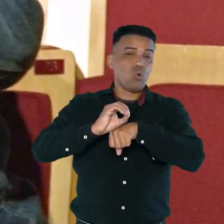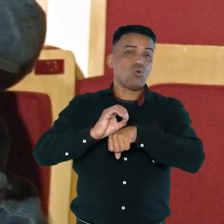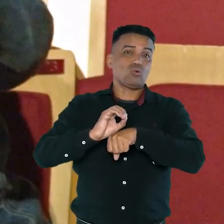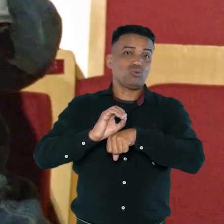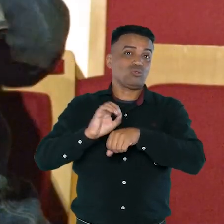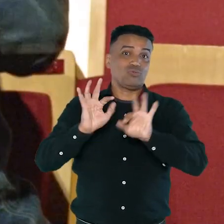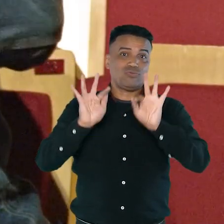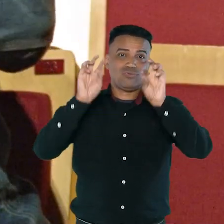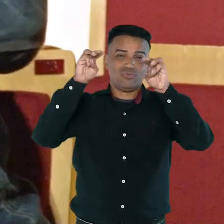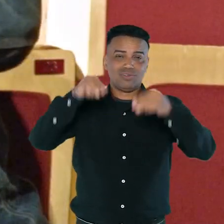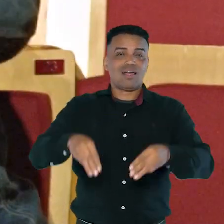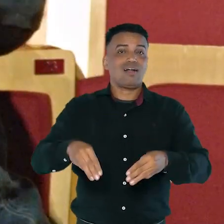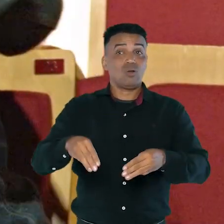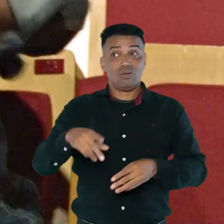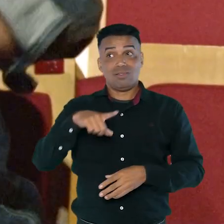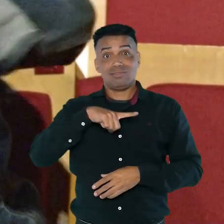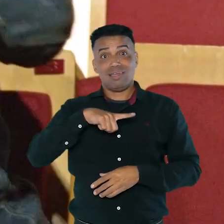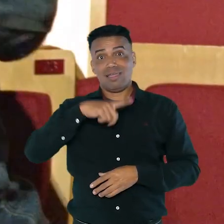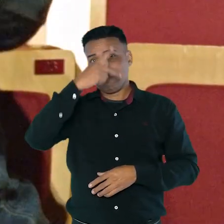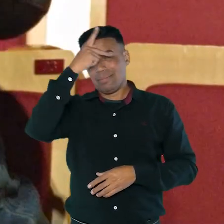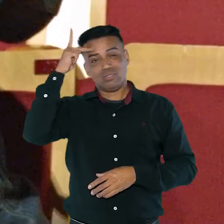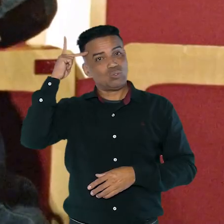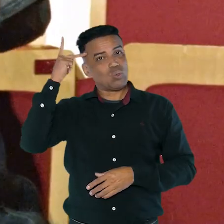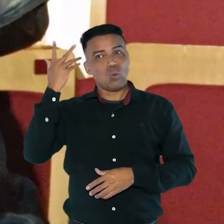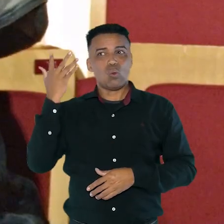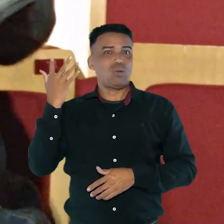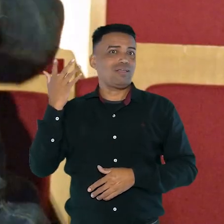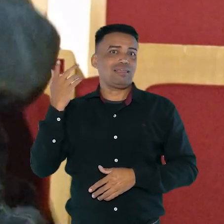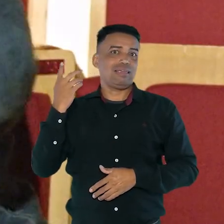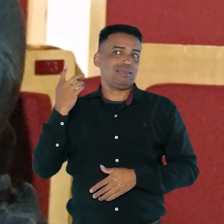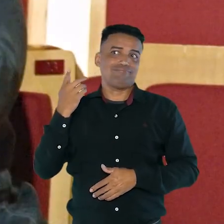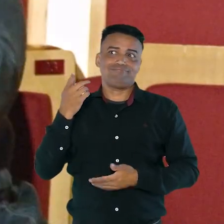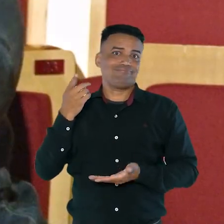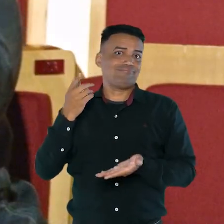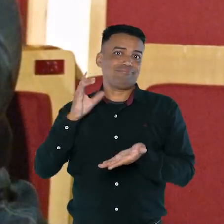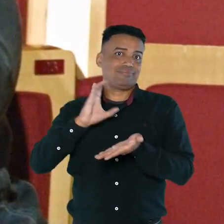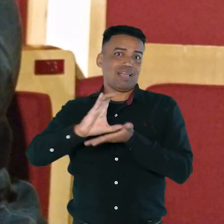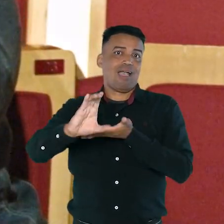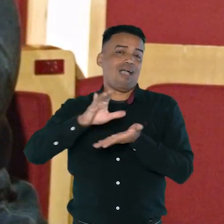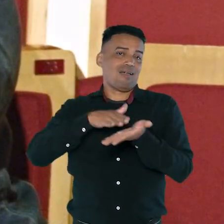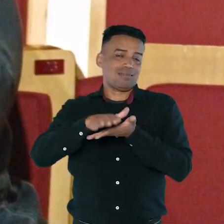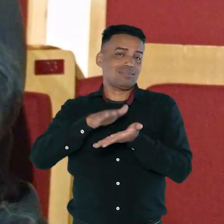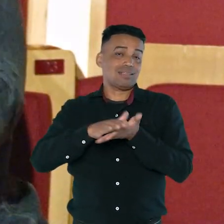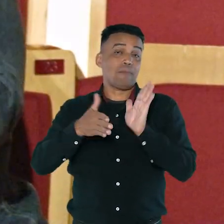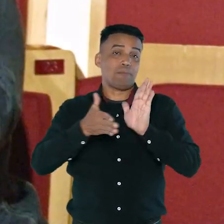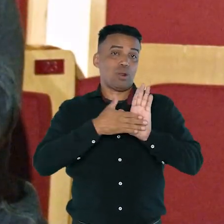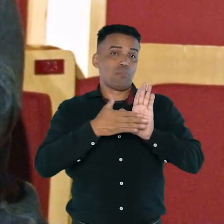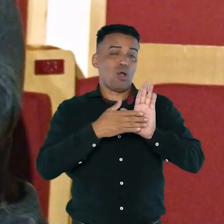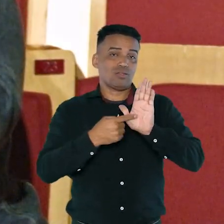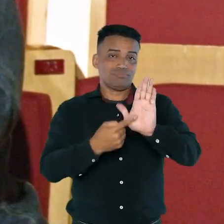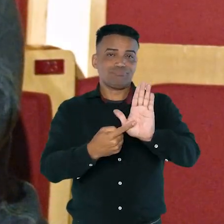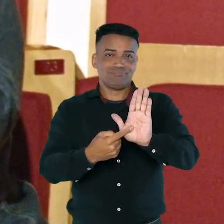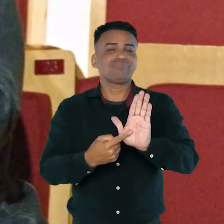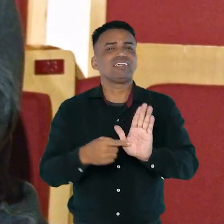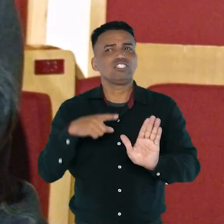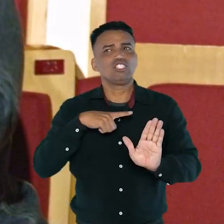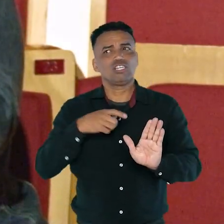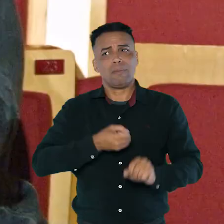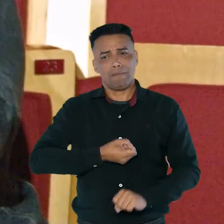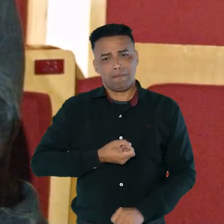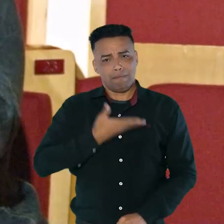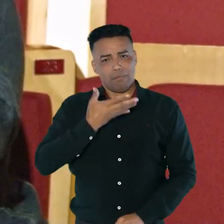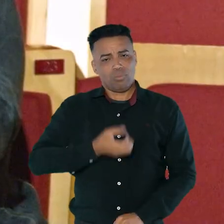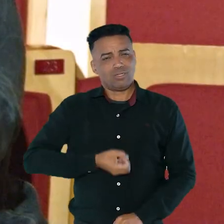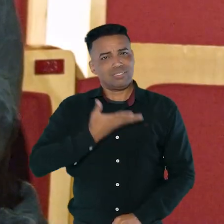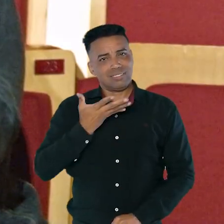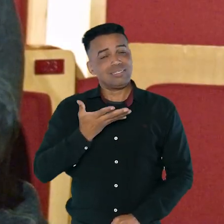né, uma galera que não é desse rolê, que é quem investe e tal, quando a gente apresentou a proposta, e tinha uma proposta de